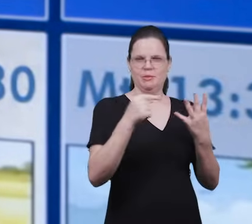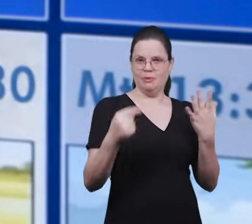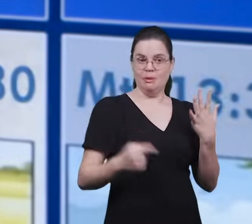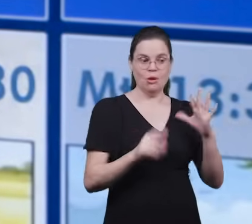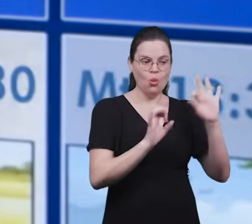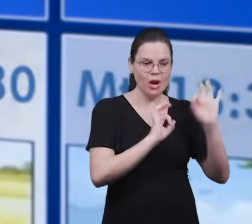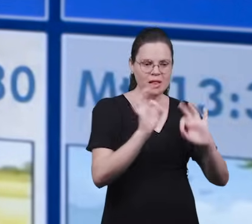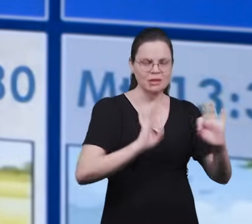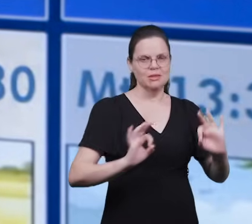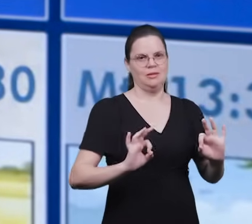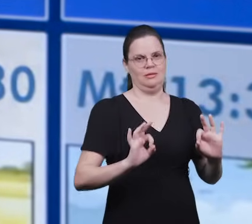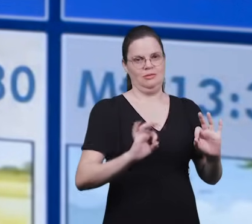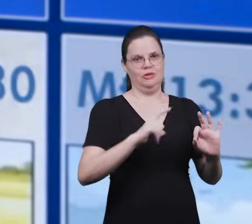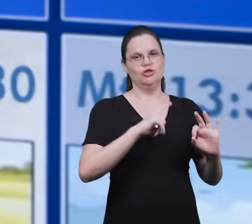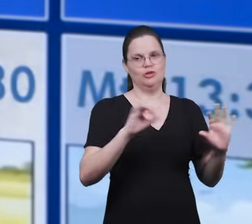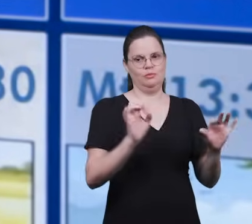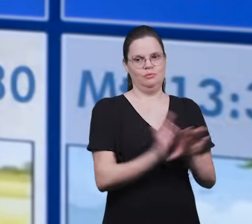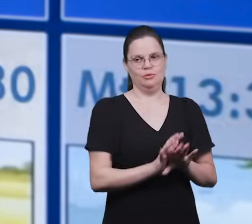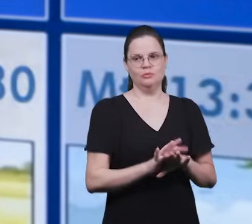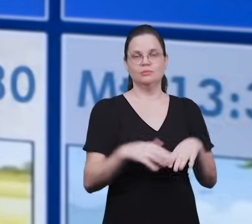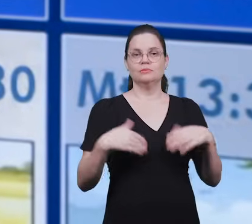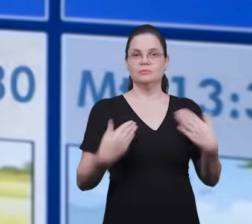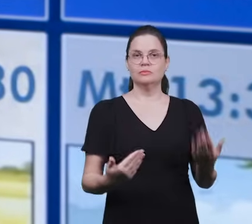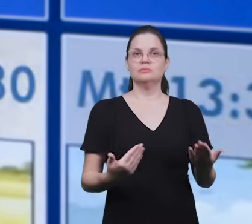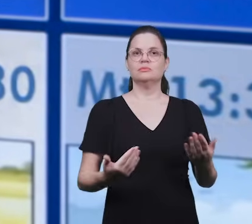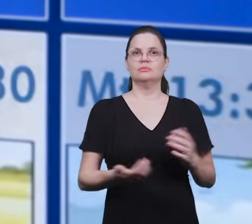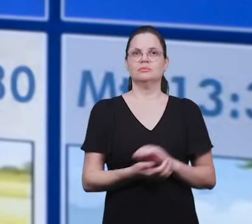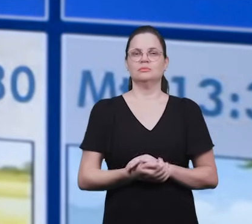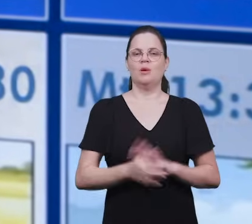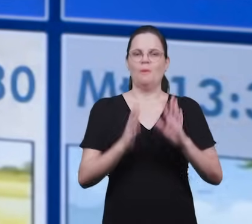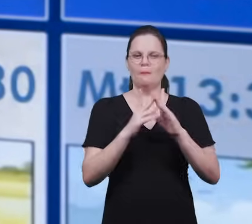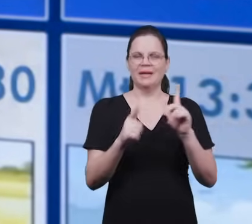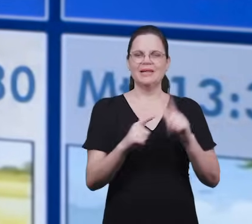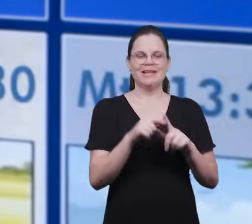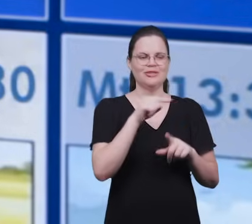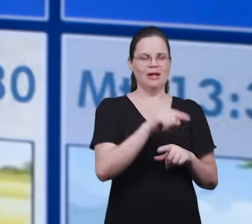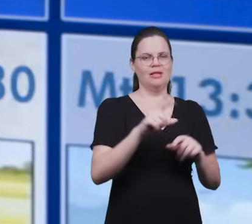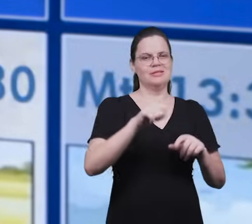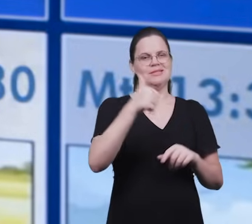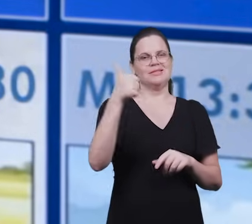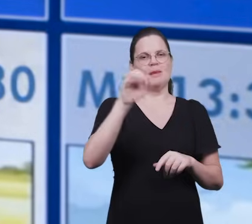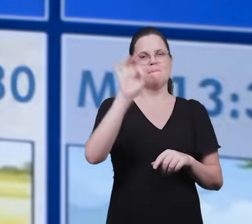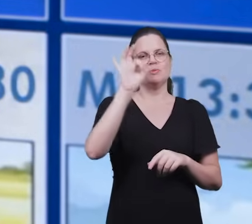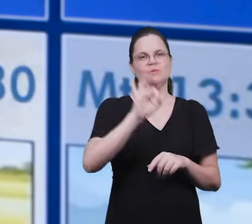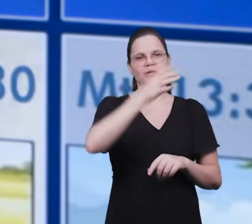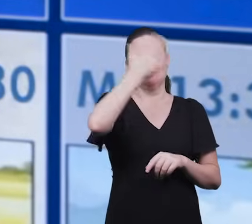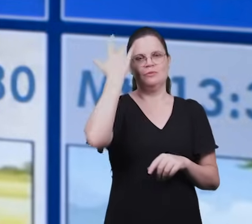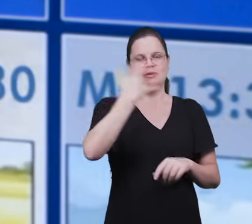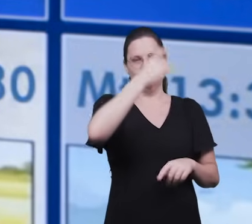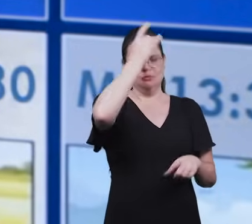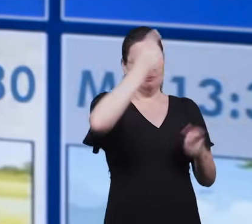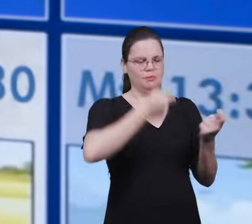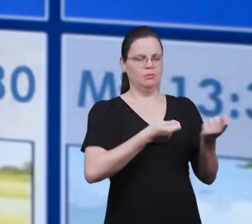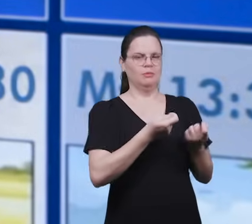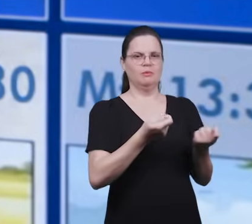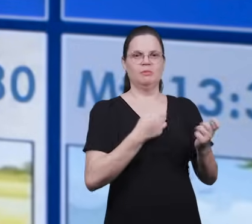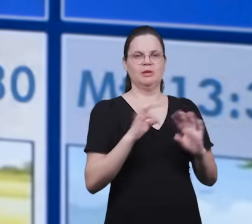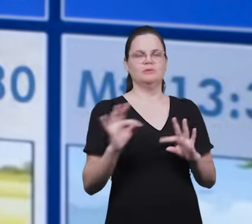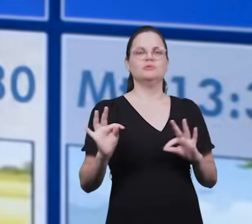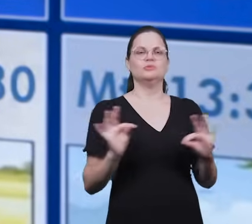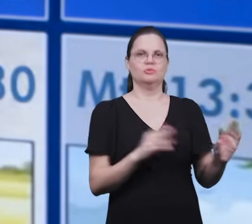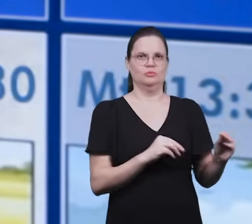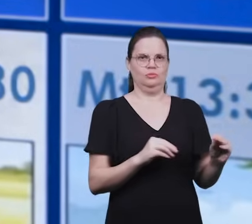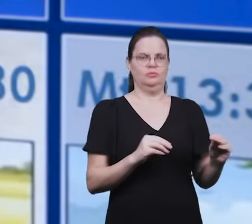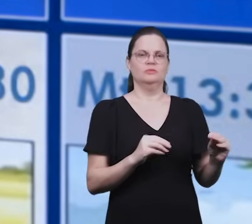forma organizada. Então, uma igreja dirigida, governada pelo Espírito Santo, que